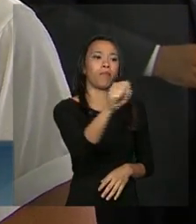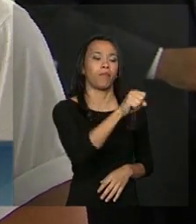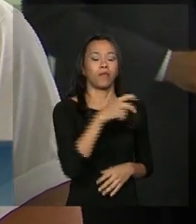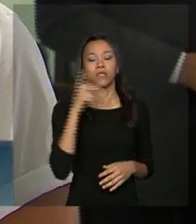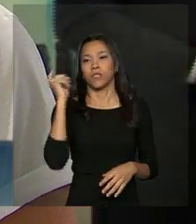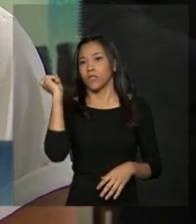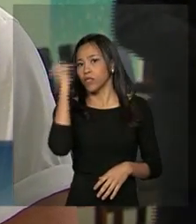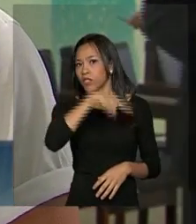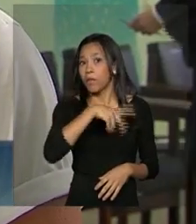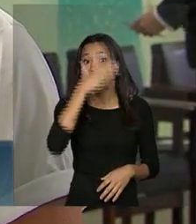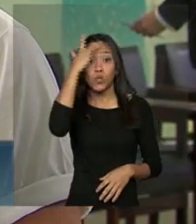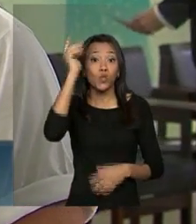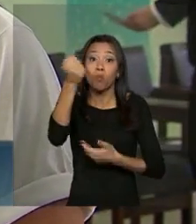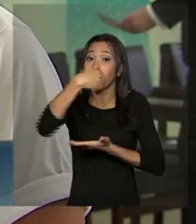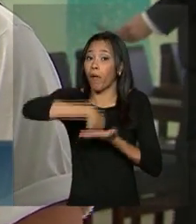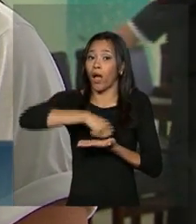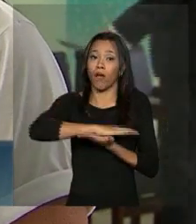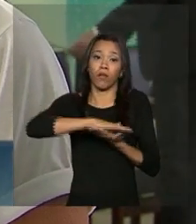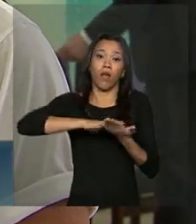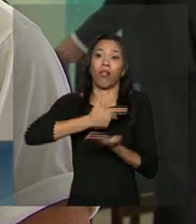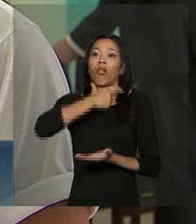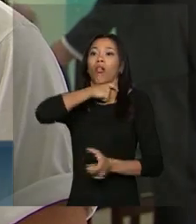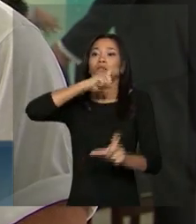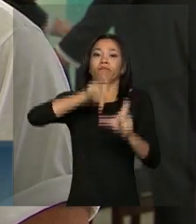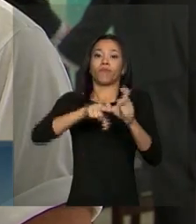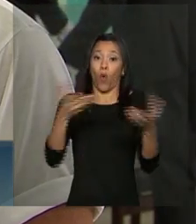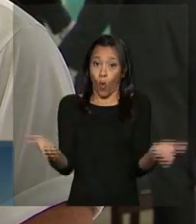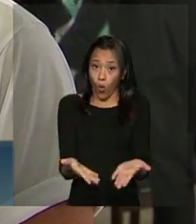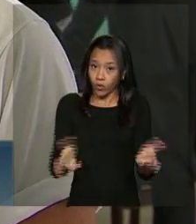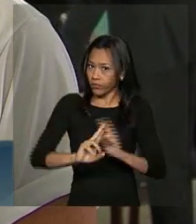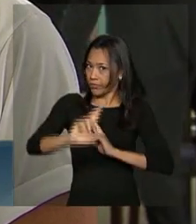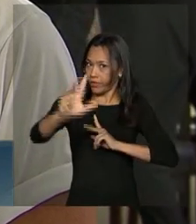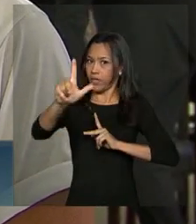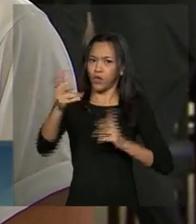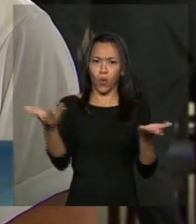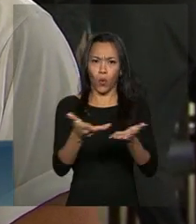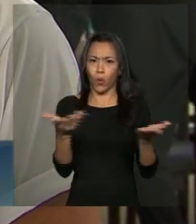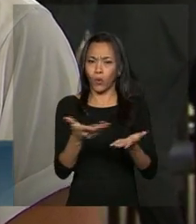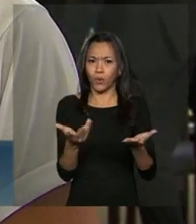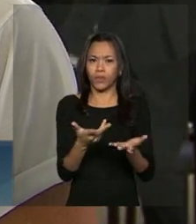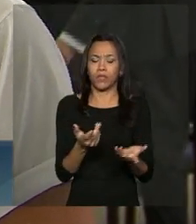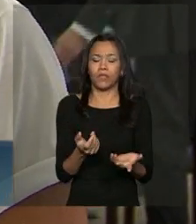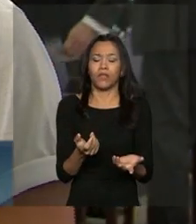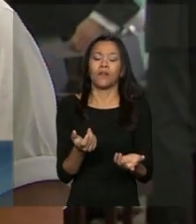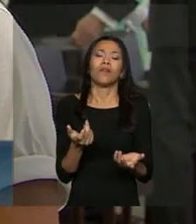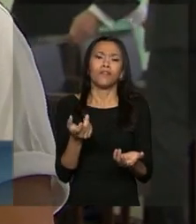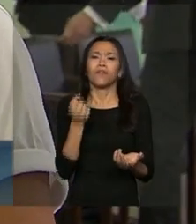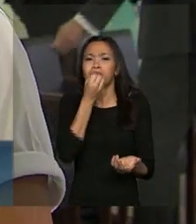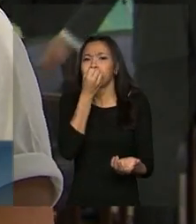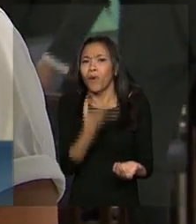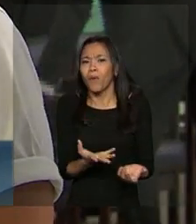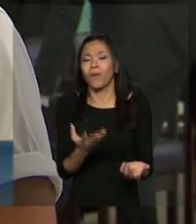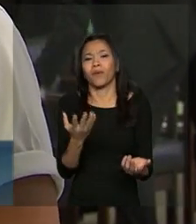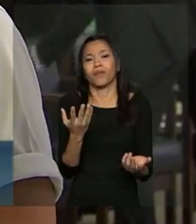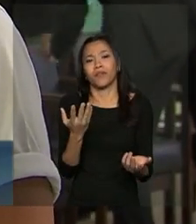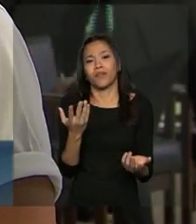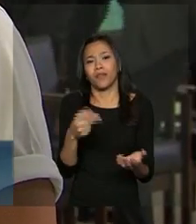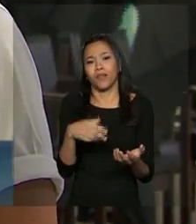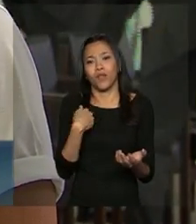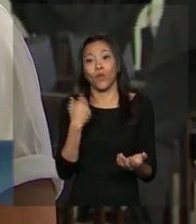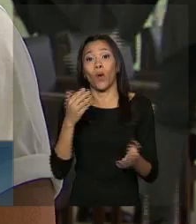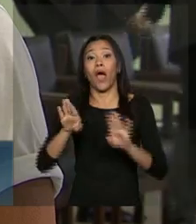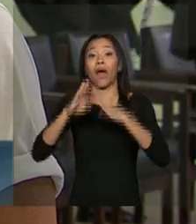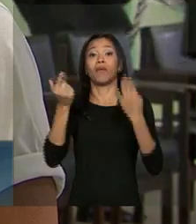tive muita inadimplência. Hoje não, hoje eu não tenho mais prejuízo e foi tão bom que estou abrindo a minha